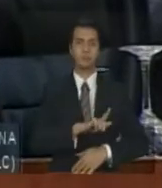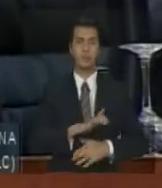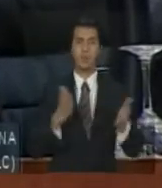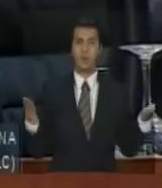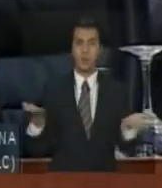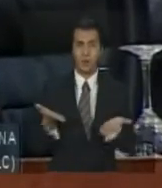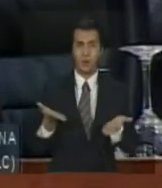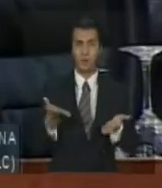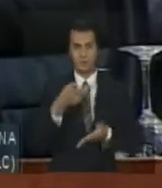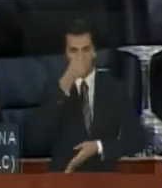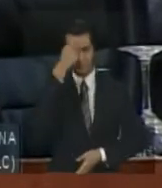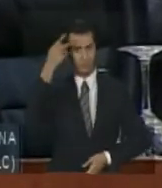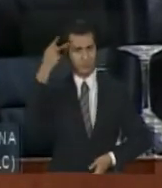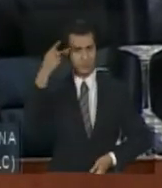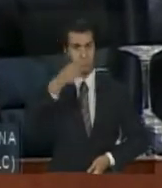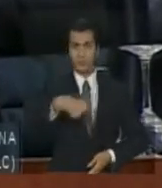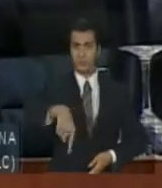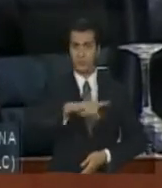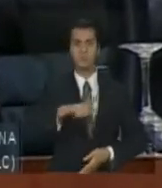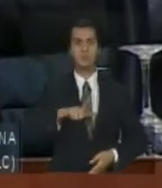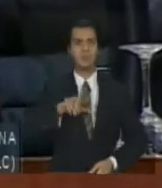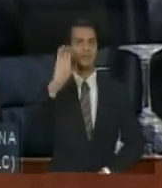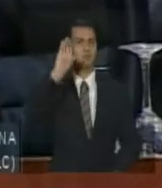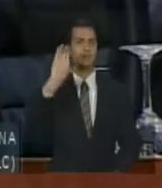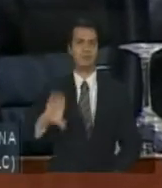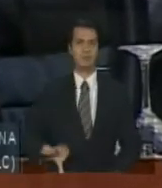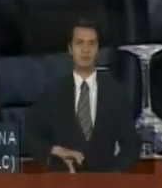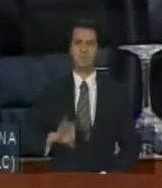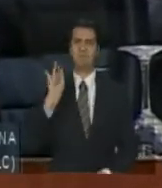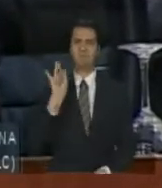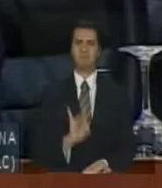hoje reconhecido a sua cidadania plena.